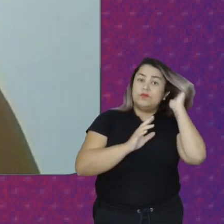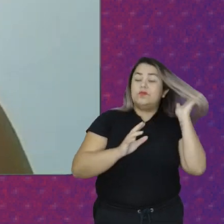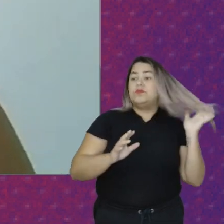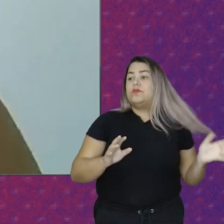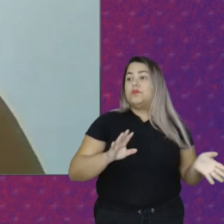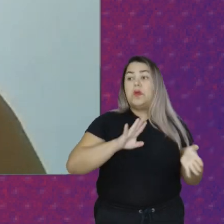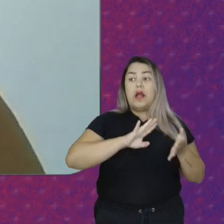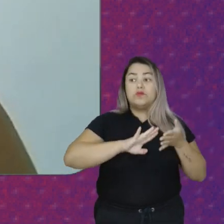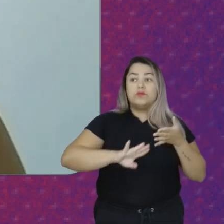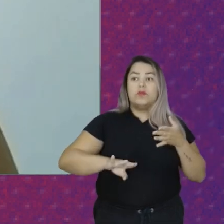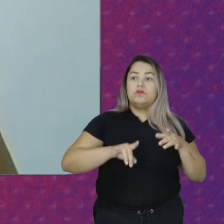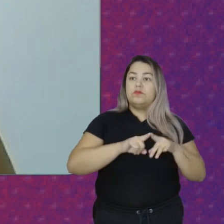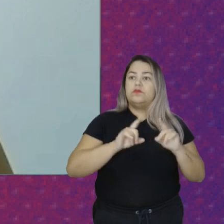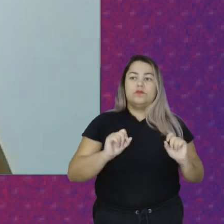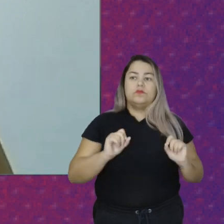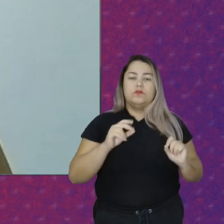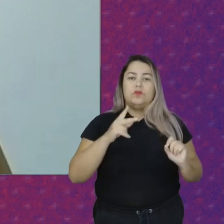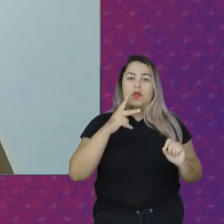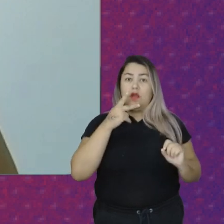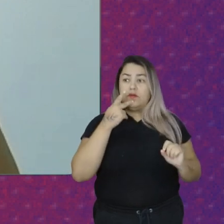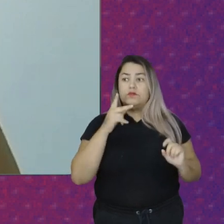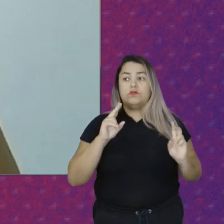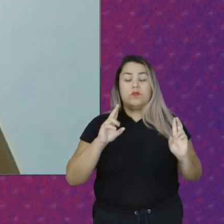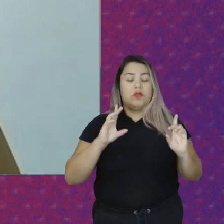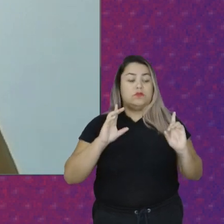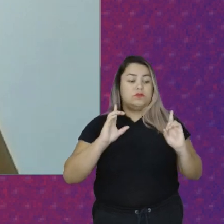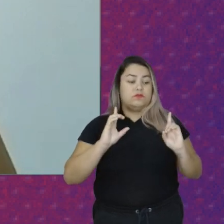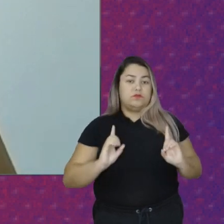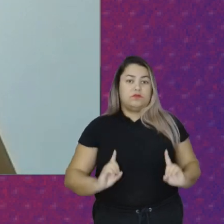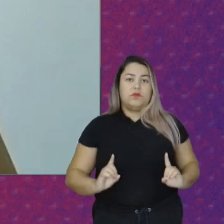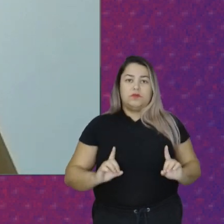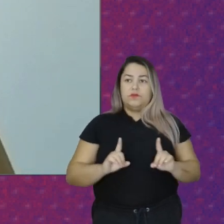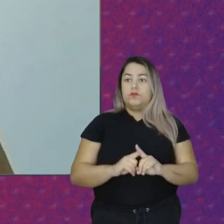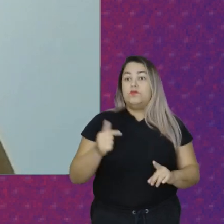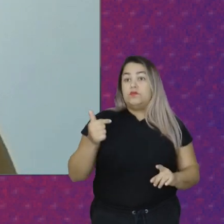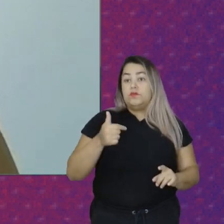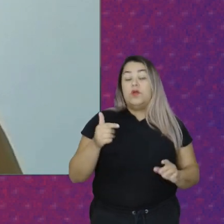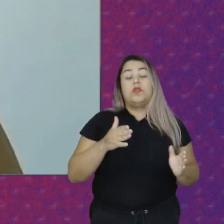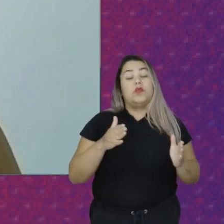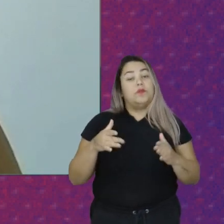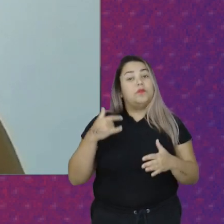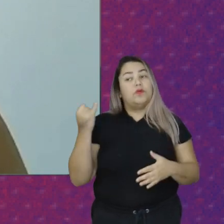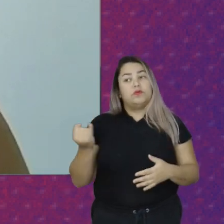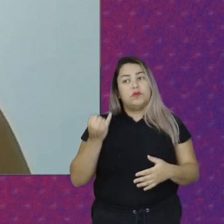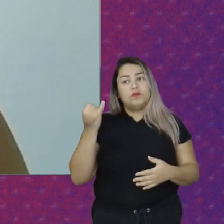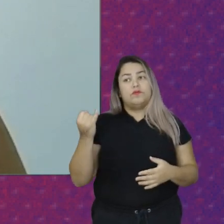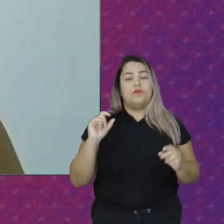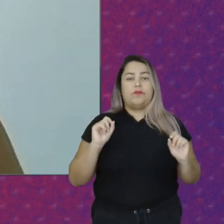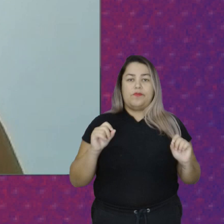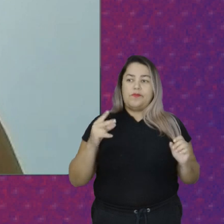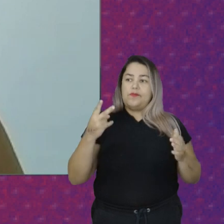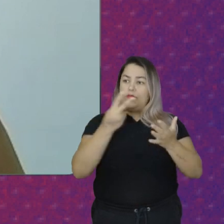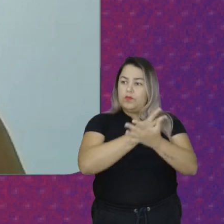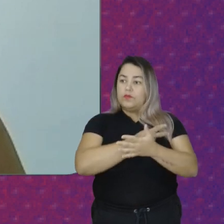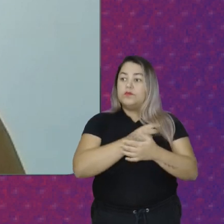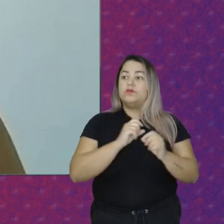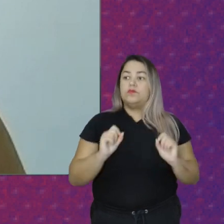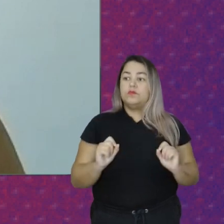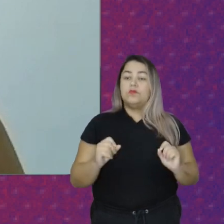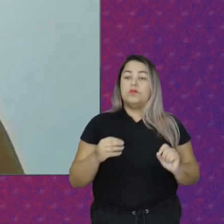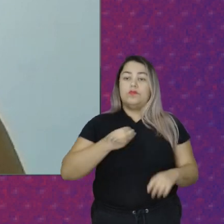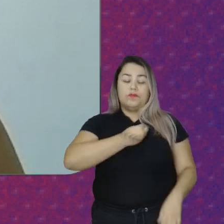retirados sob argumento da deficiência, né? Então, esse segundo eixo ele é importante, ele vem o Plano